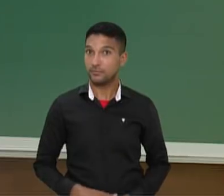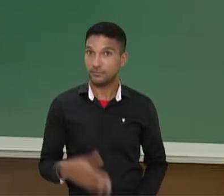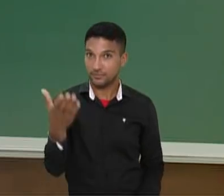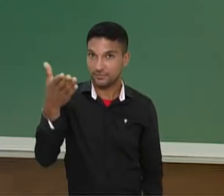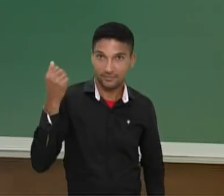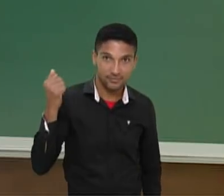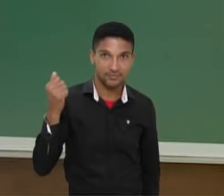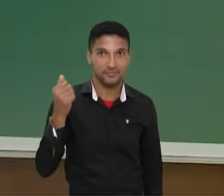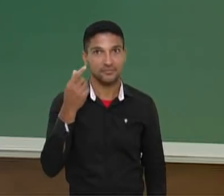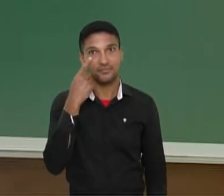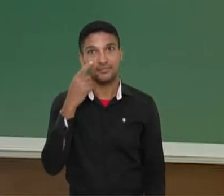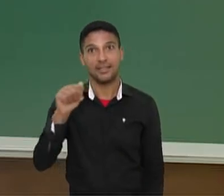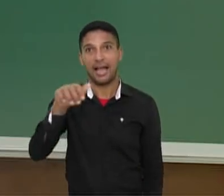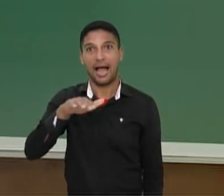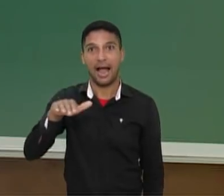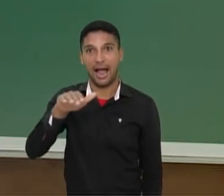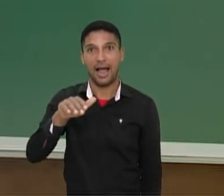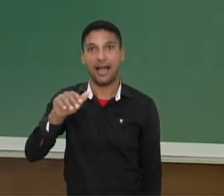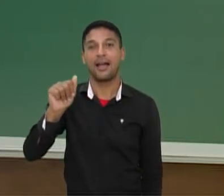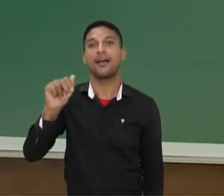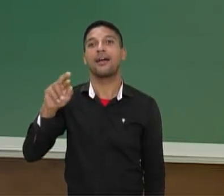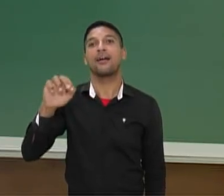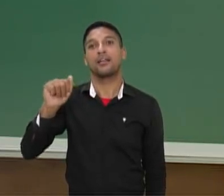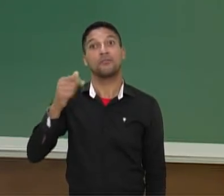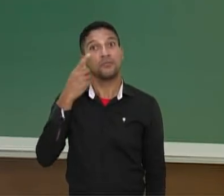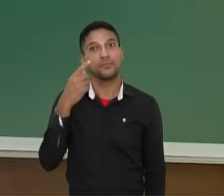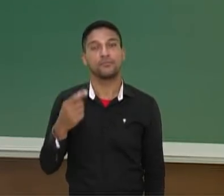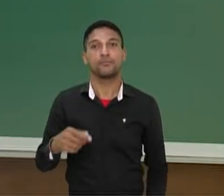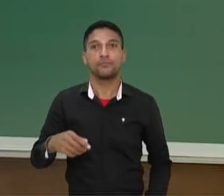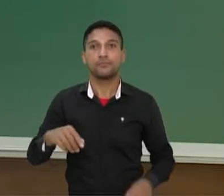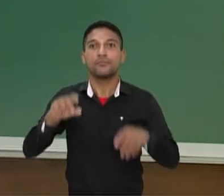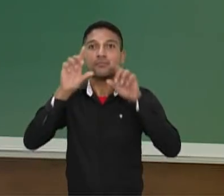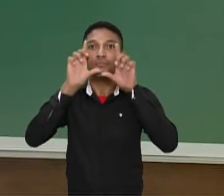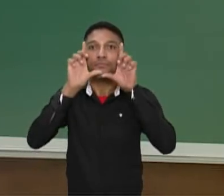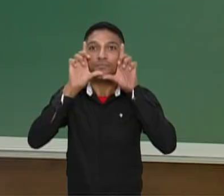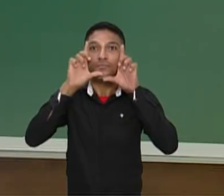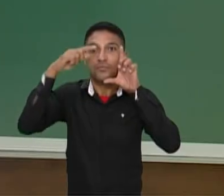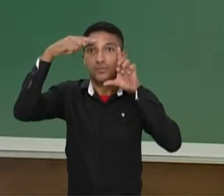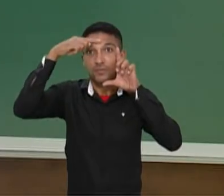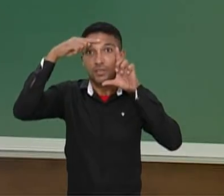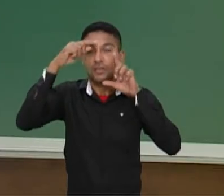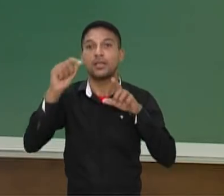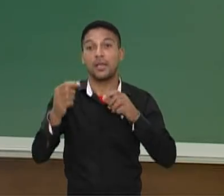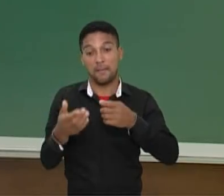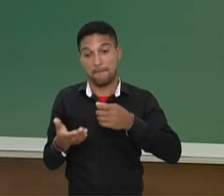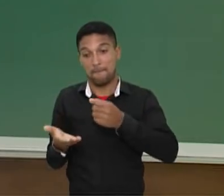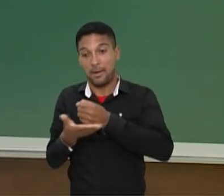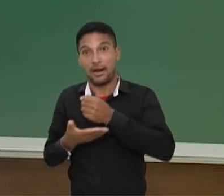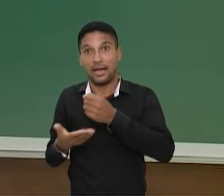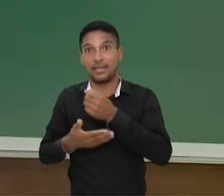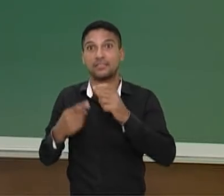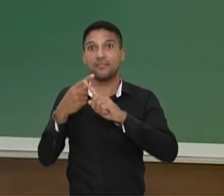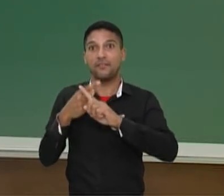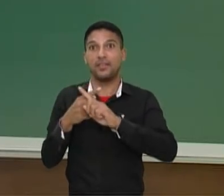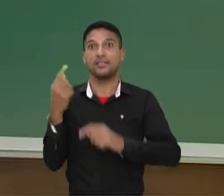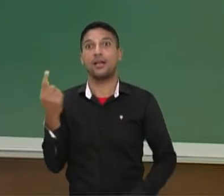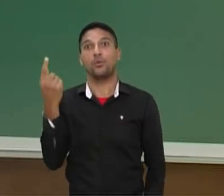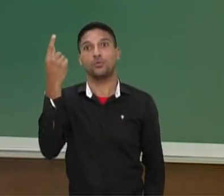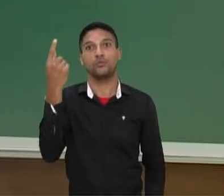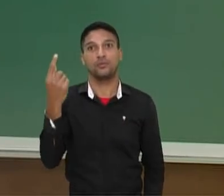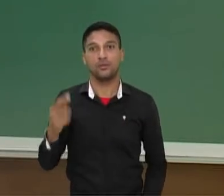Bora lá então calcular a área desse negócio. Quadrado é base vezes altura. Então a base é 3m mais 7 e a altura